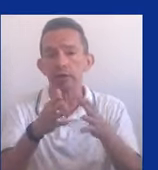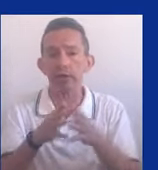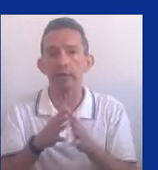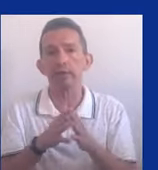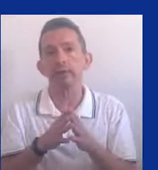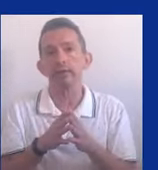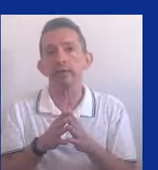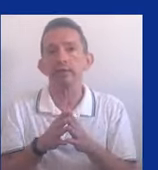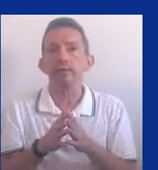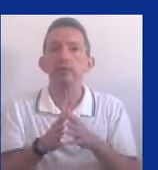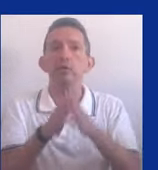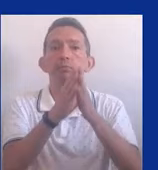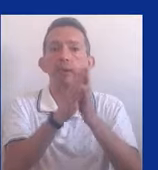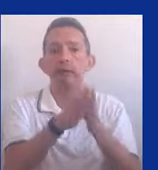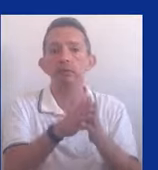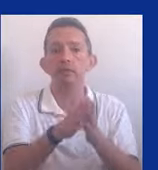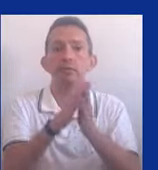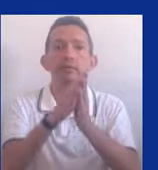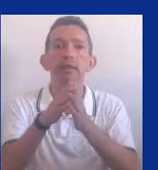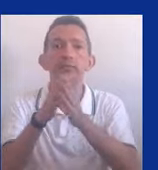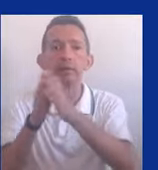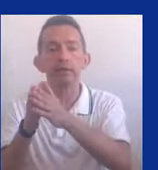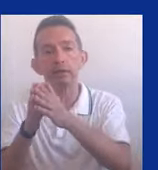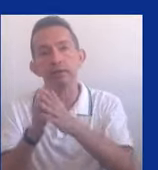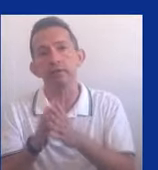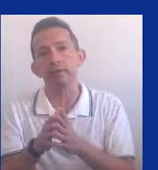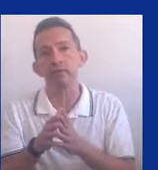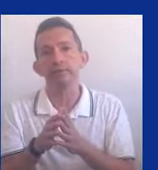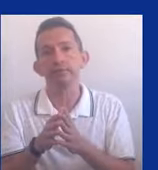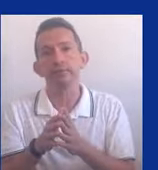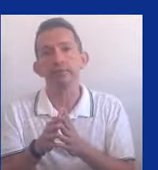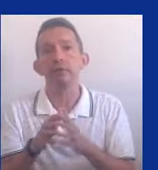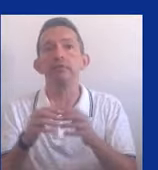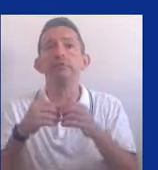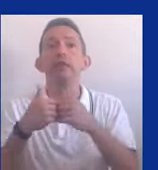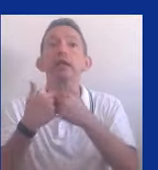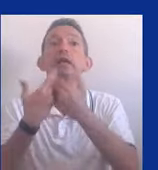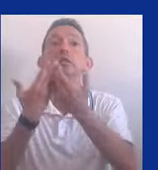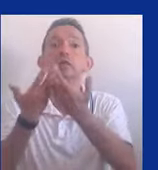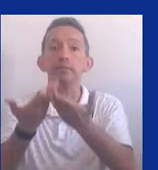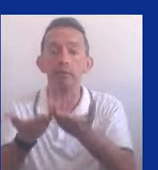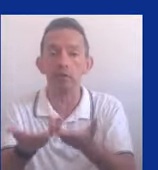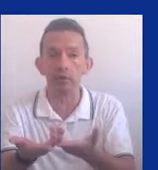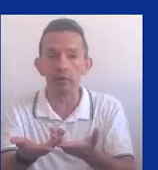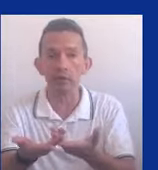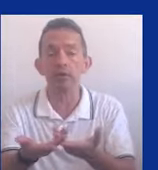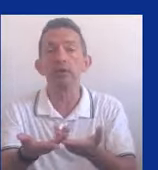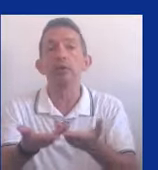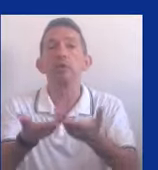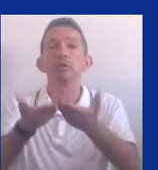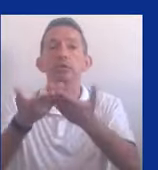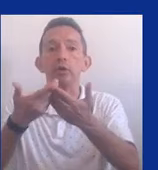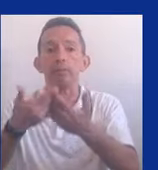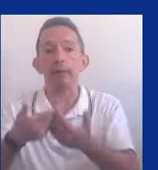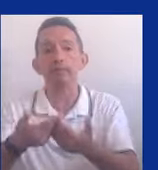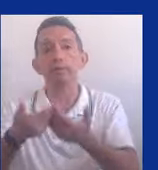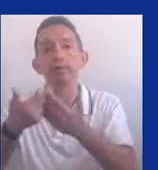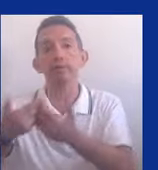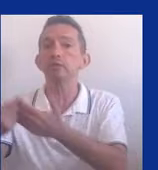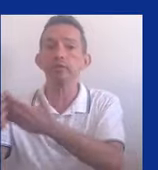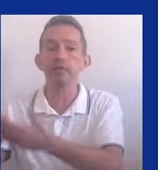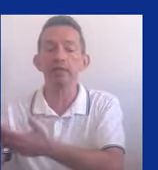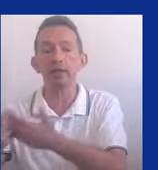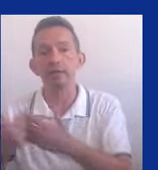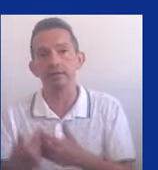fosse organela, mas os plásticos são cianobactérias, que vivem em endossimbiose com o citoplasma